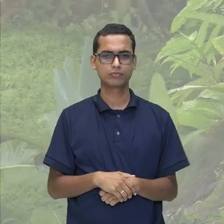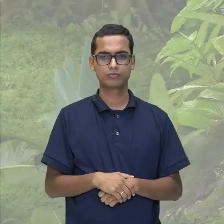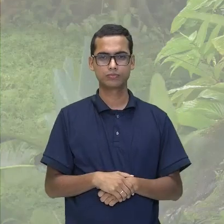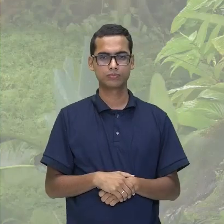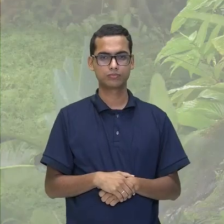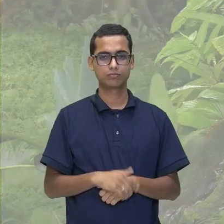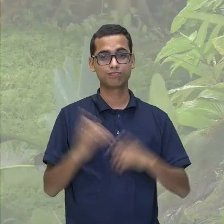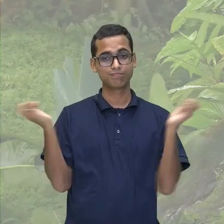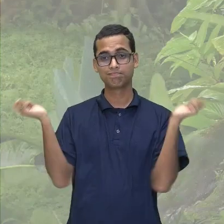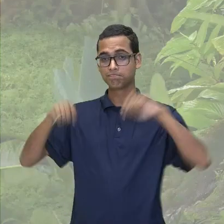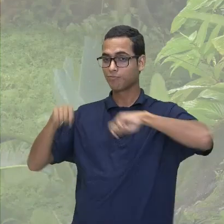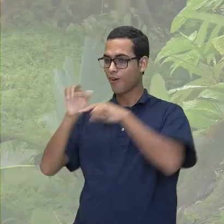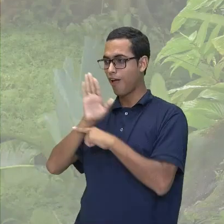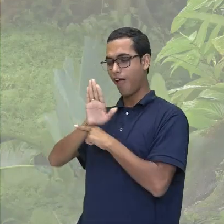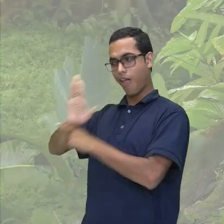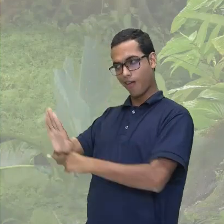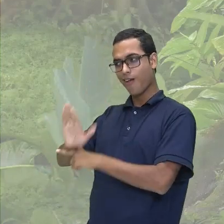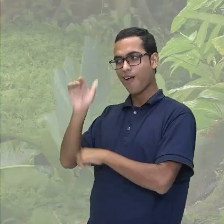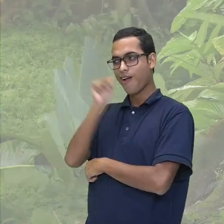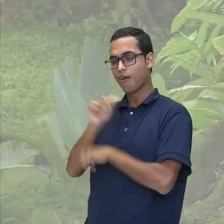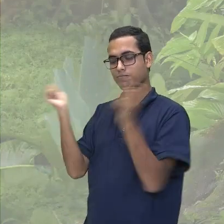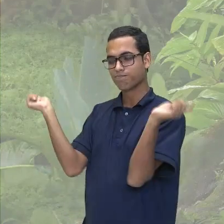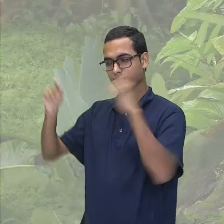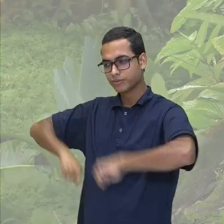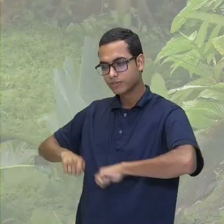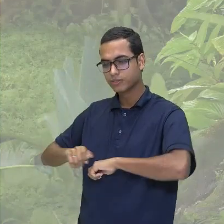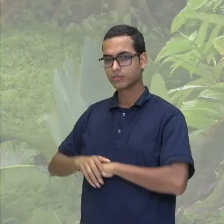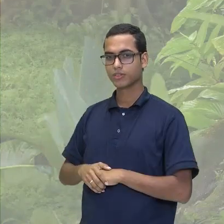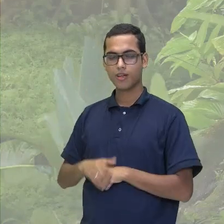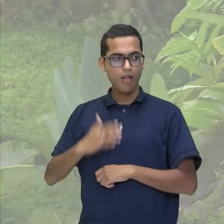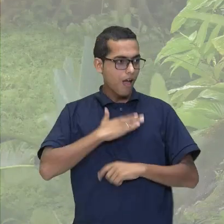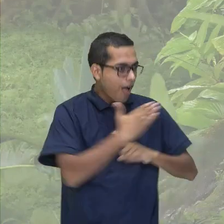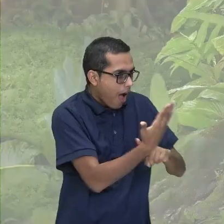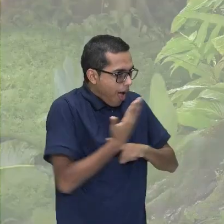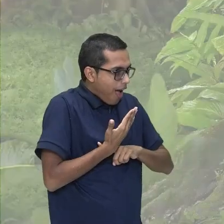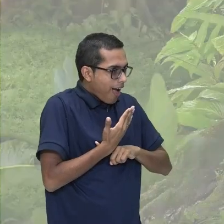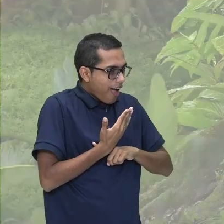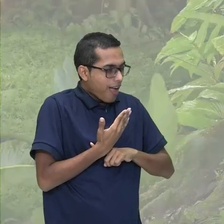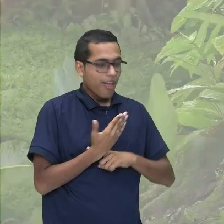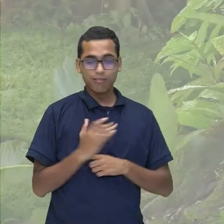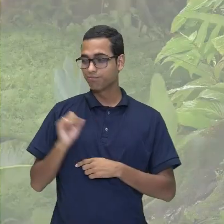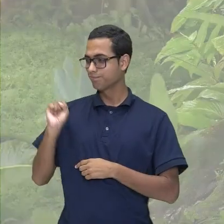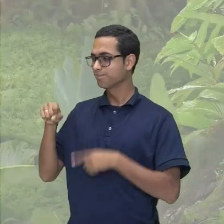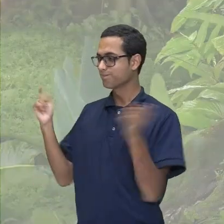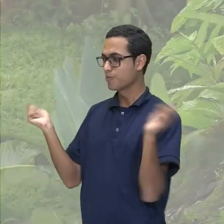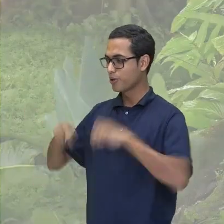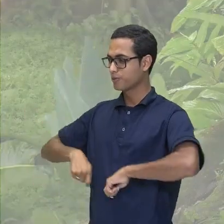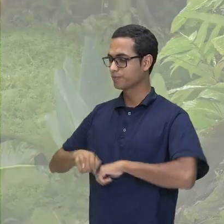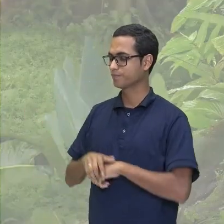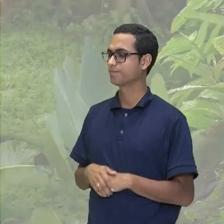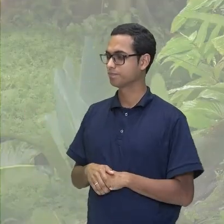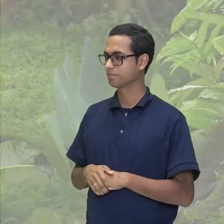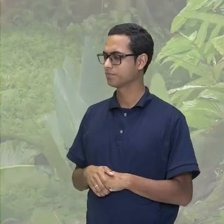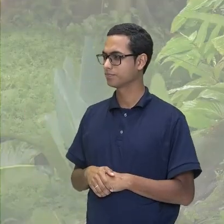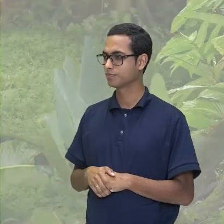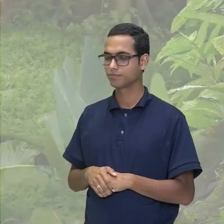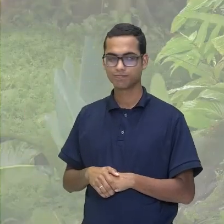Talvez eu possa ajudá-la, senhora. Me ajudar? Sim.